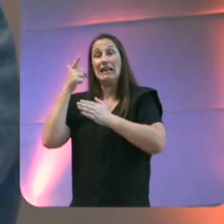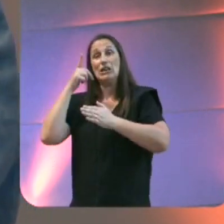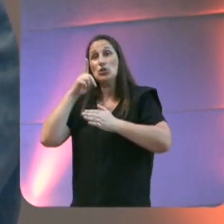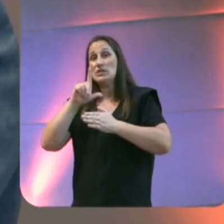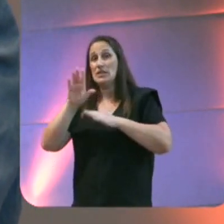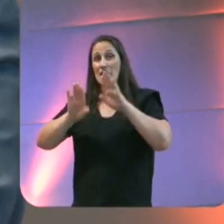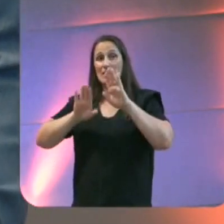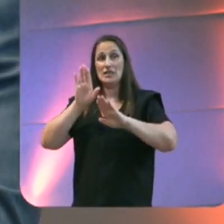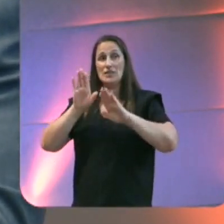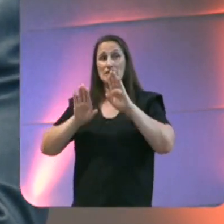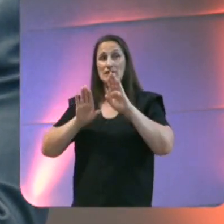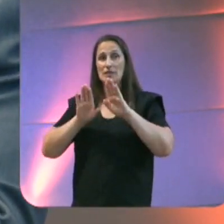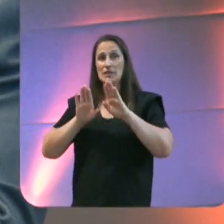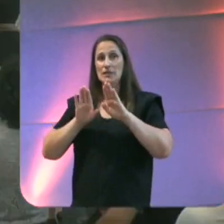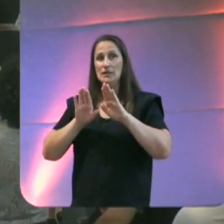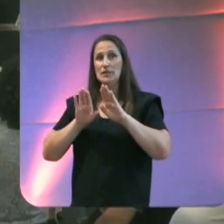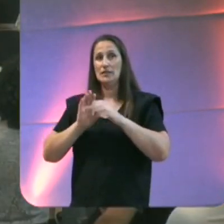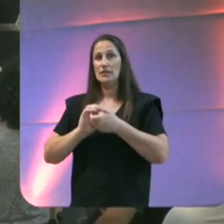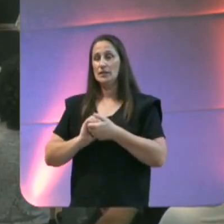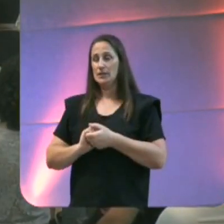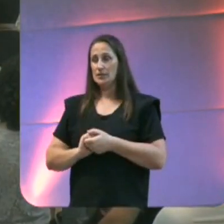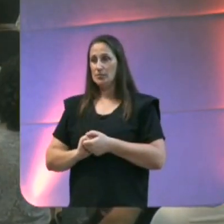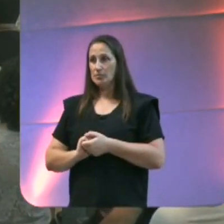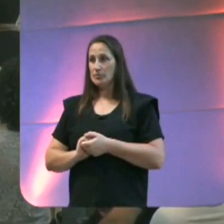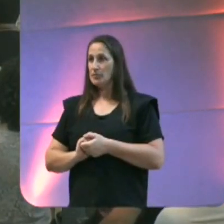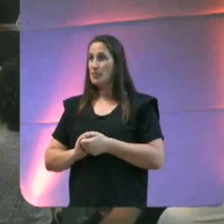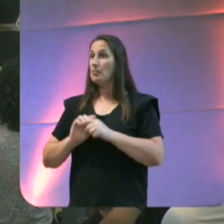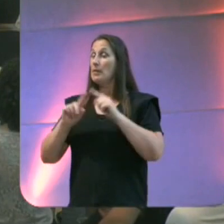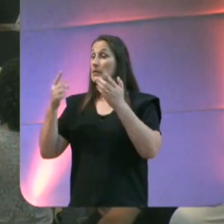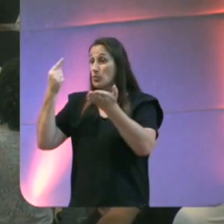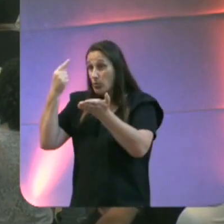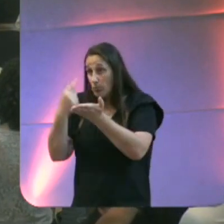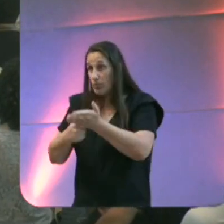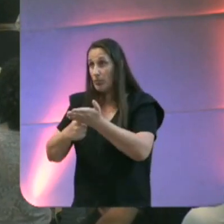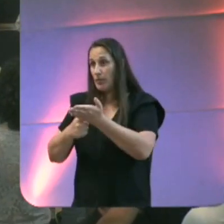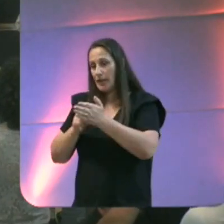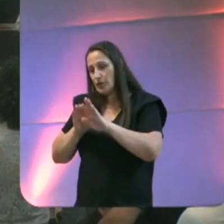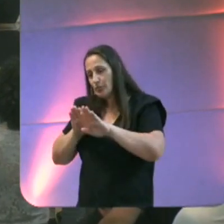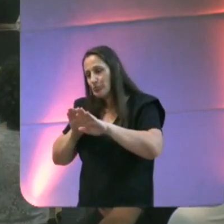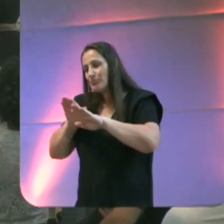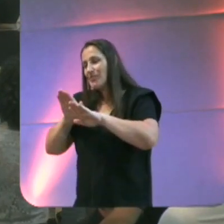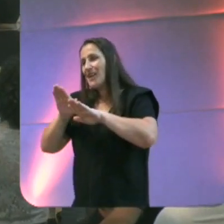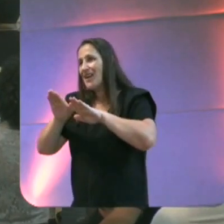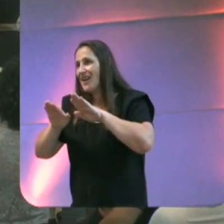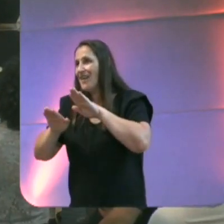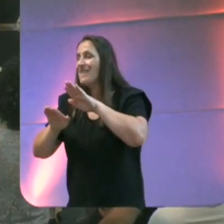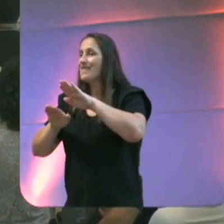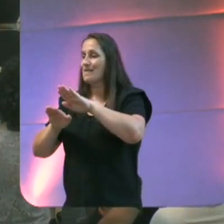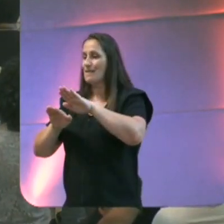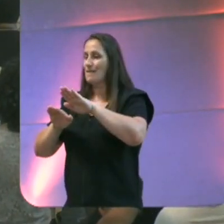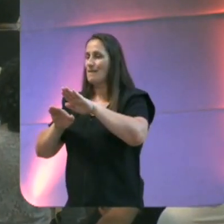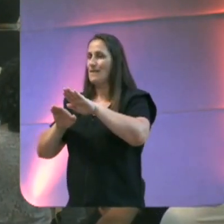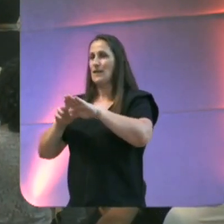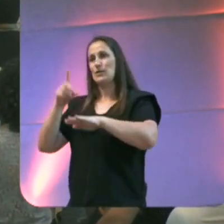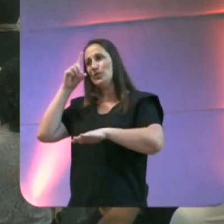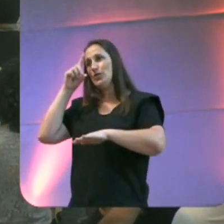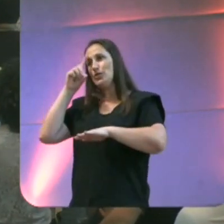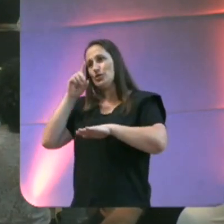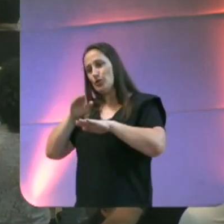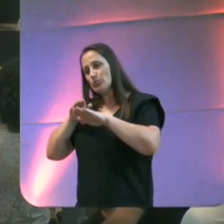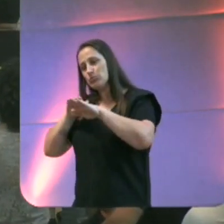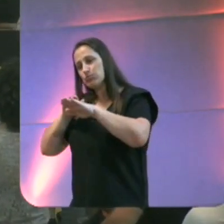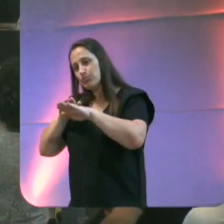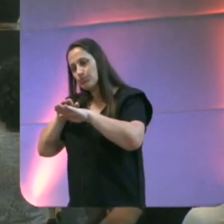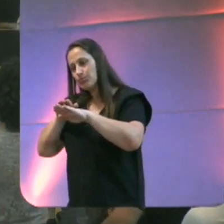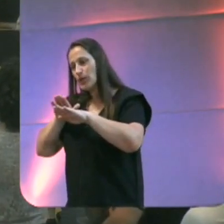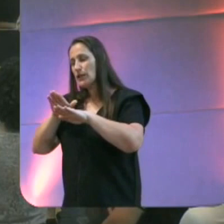A gente se compromete a dar os primeiros passos, mas a gente vai dando um passo de cada vez. Agora, o que